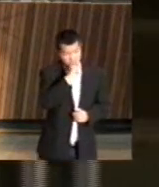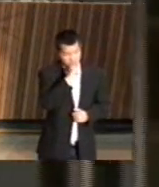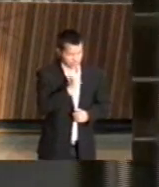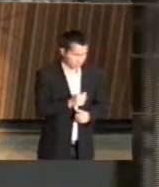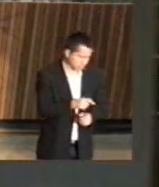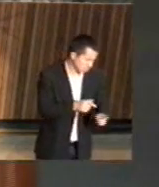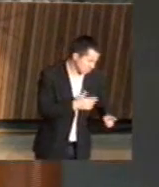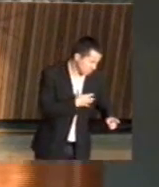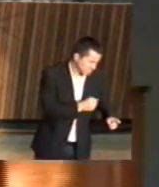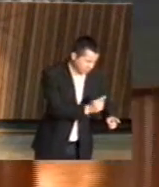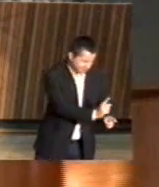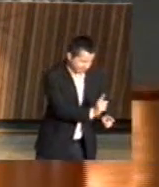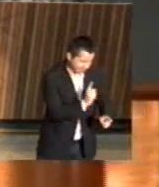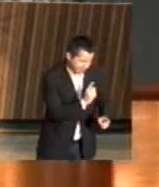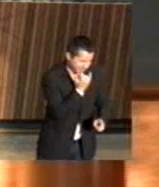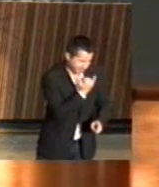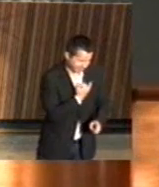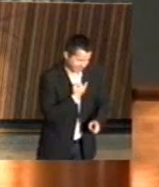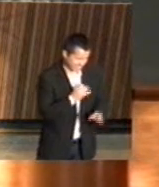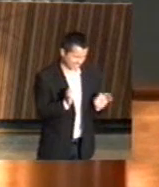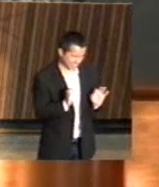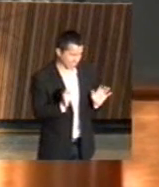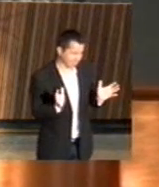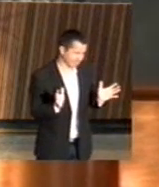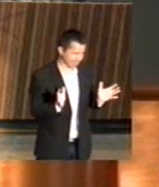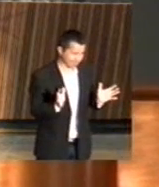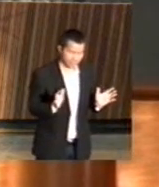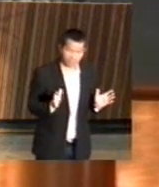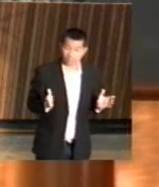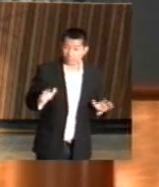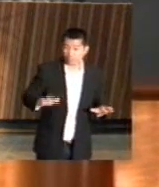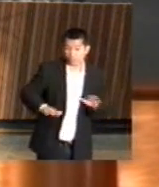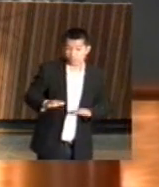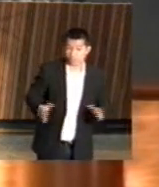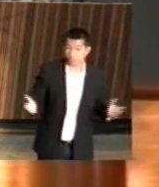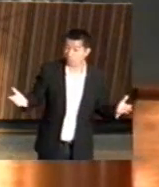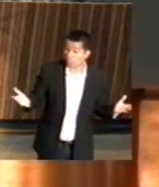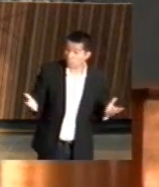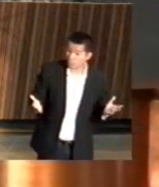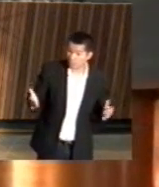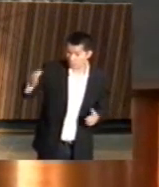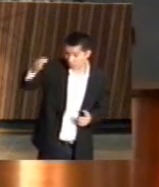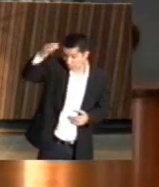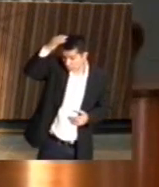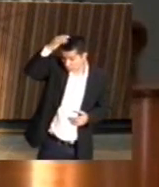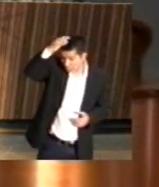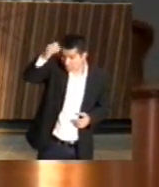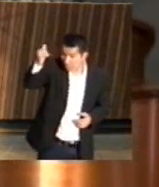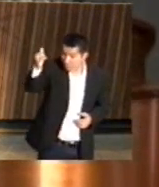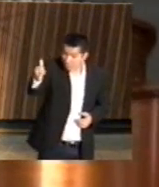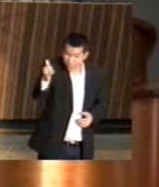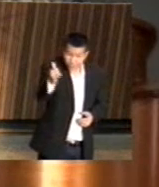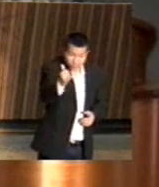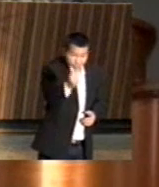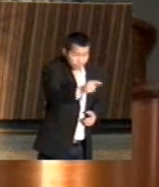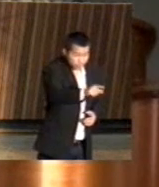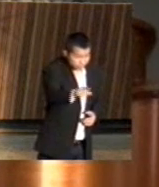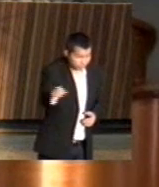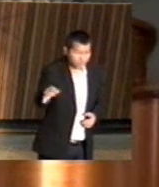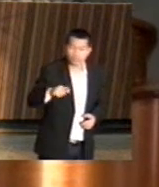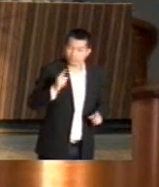levar uma surra. Fazia parte da normalidade daquele tempo. Então os verdugos chegavam lá no final da tarde e diziam,